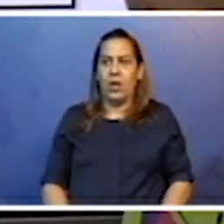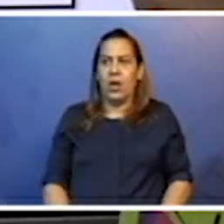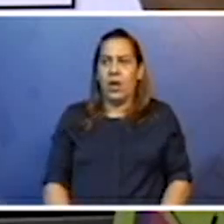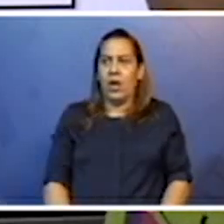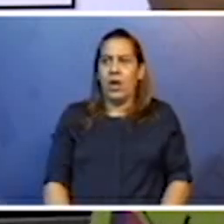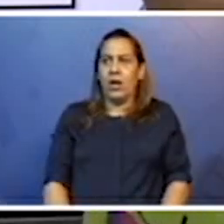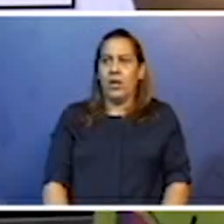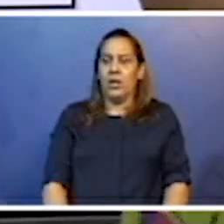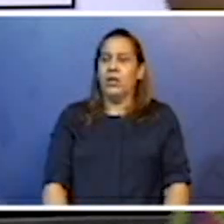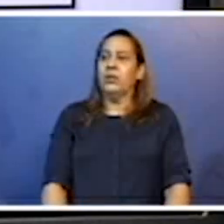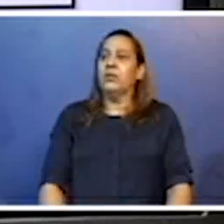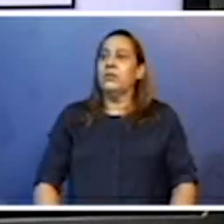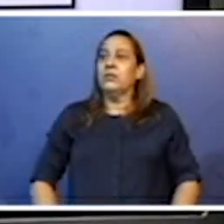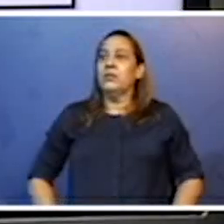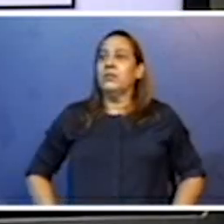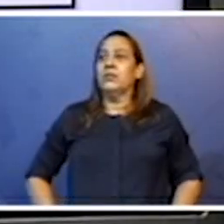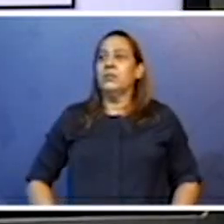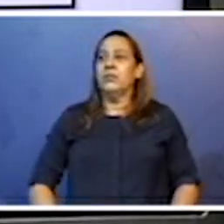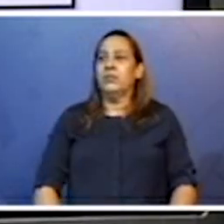Peraí que vocês já vão ver.